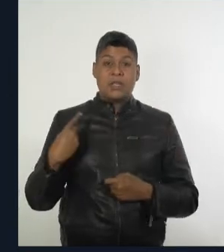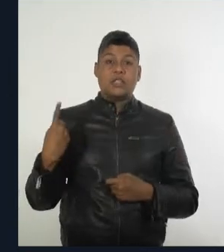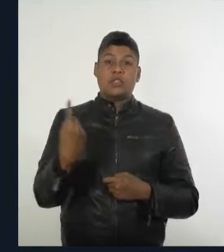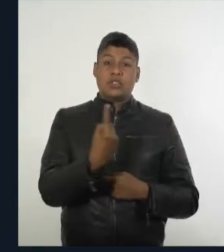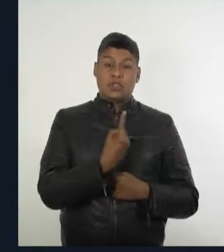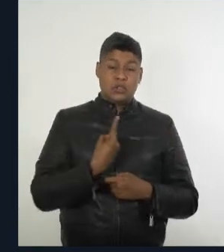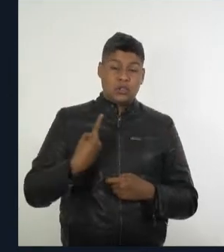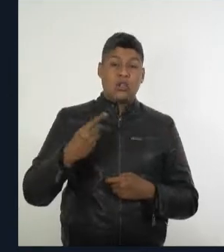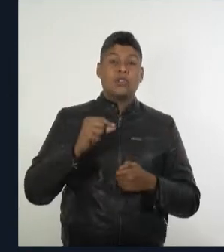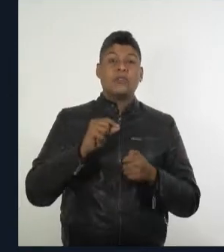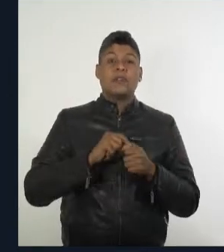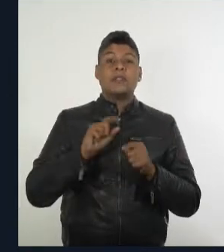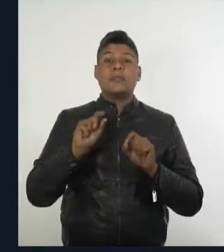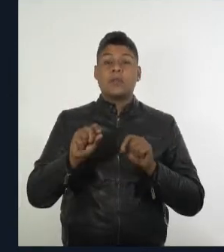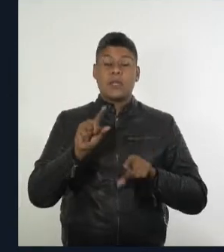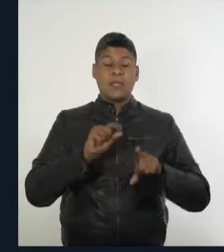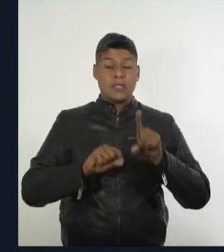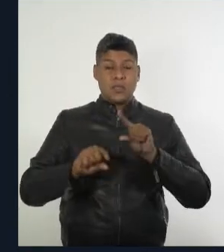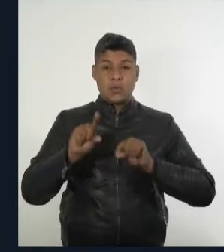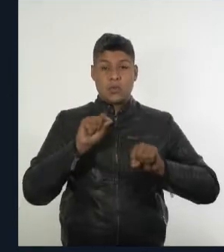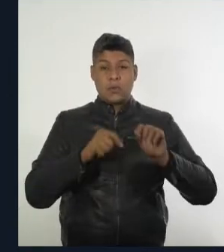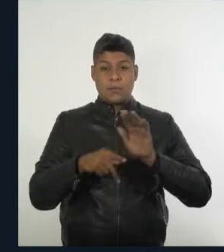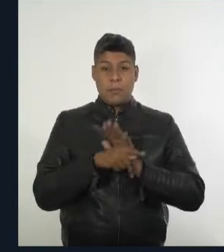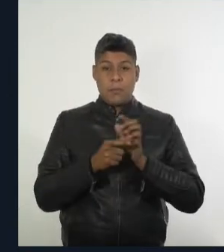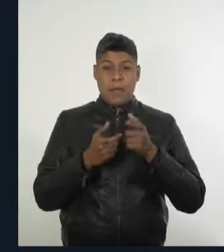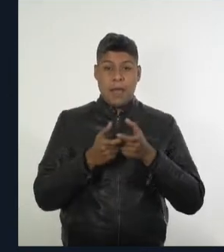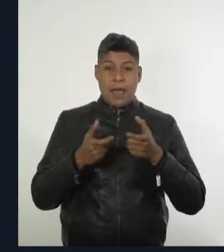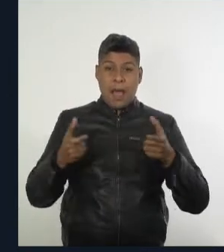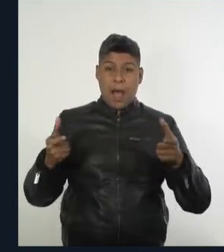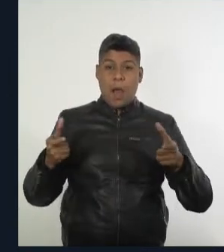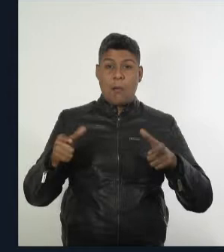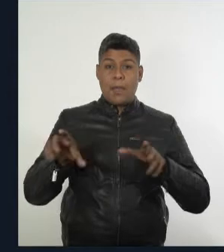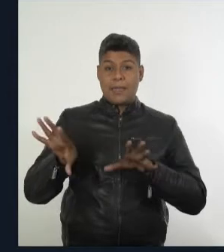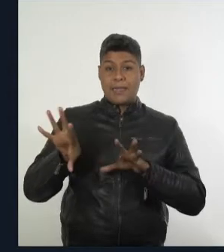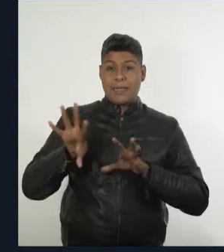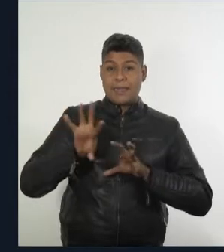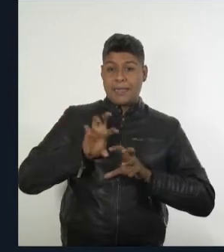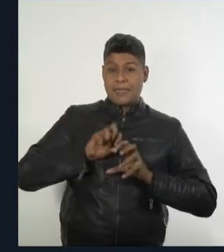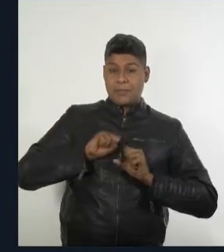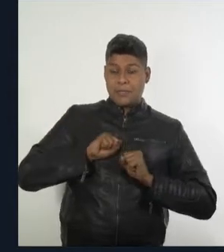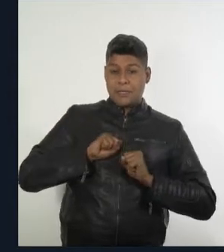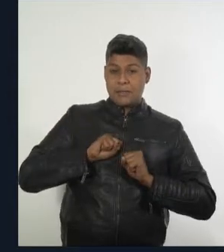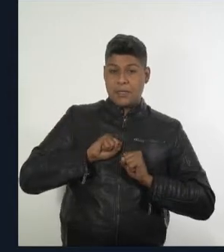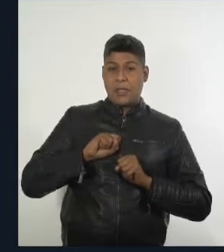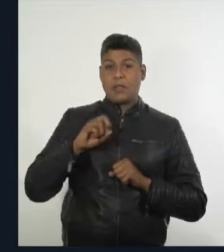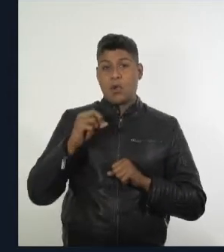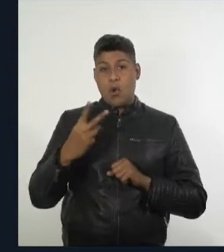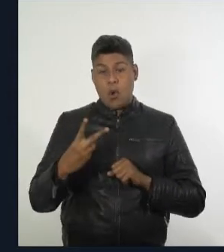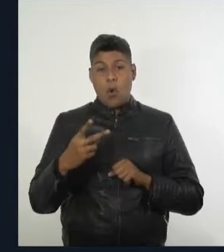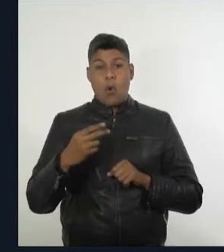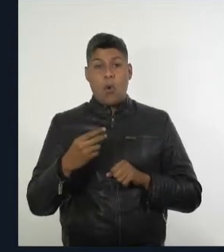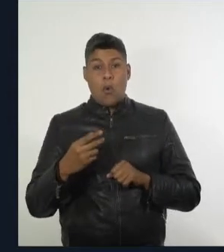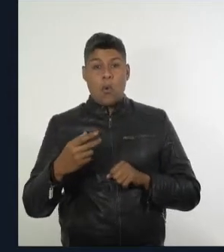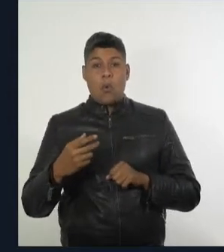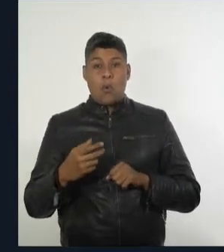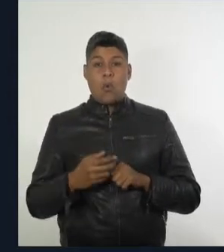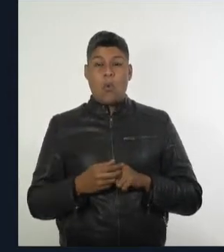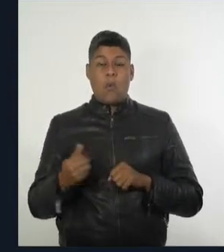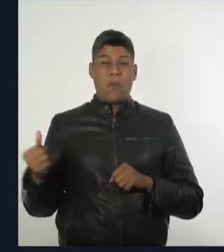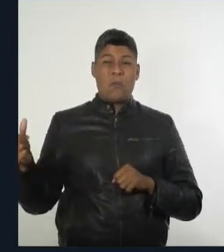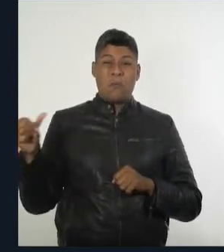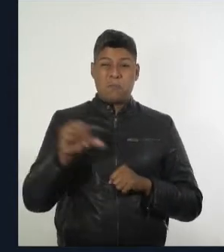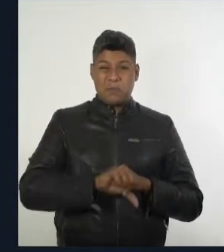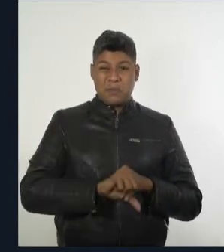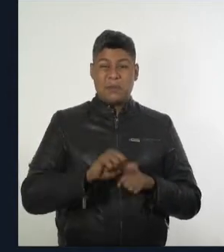nós fazemos essa definição em função do aumento da transmissibilidade ou alteração prejudicial da pandemia